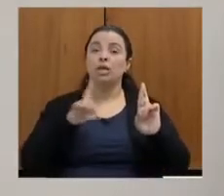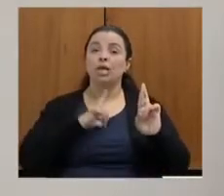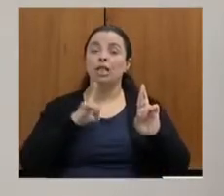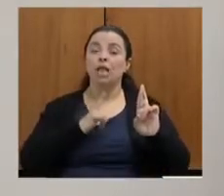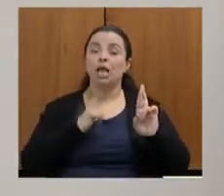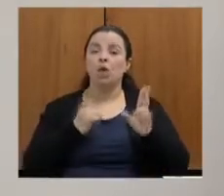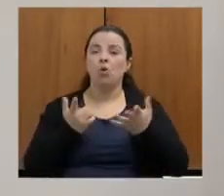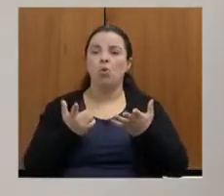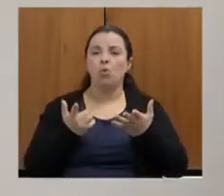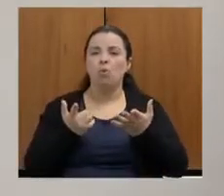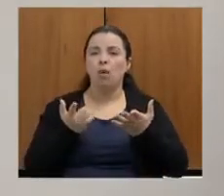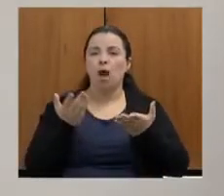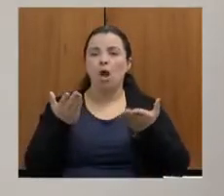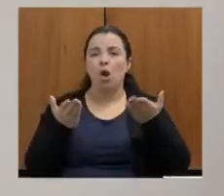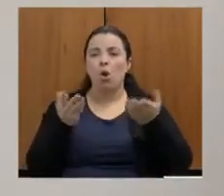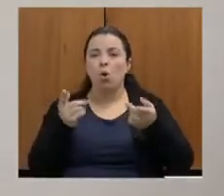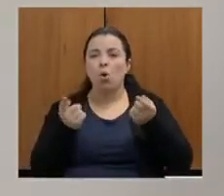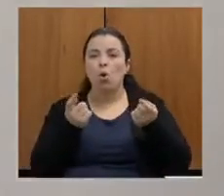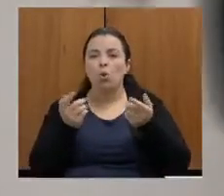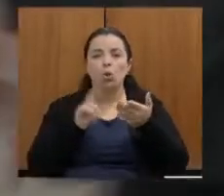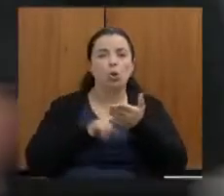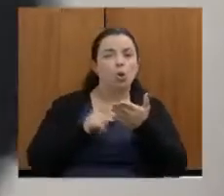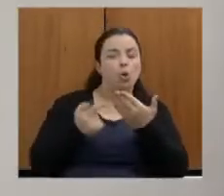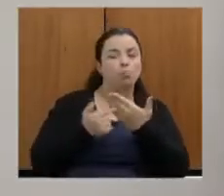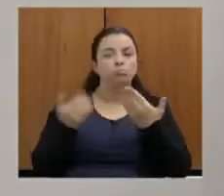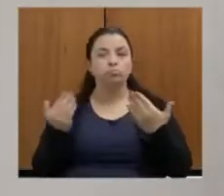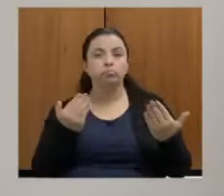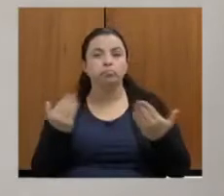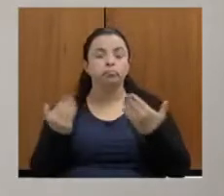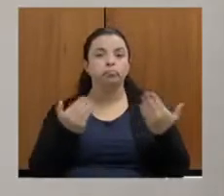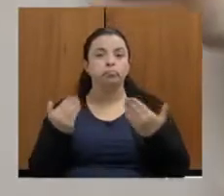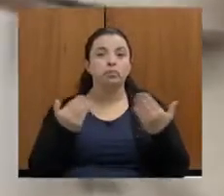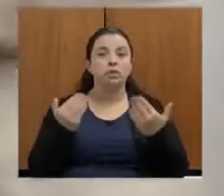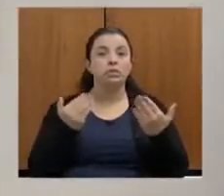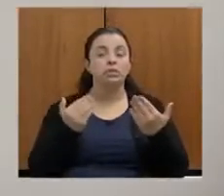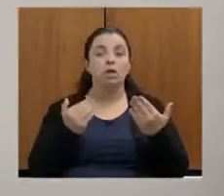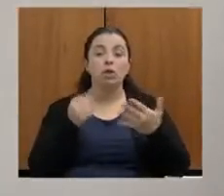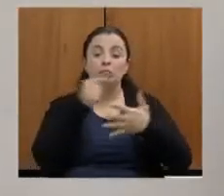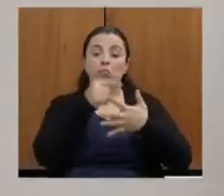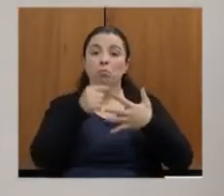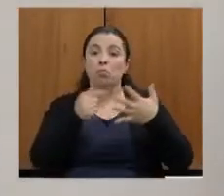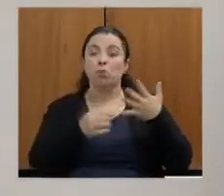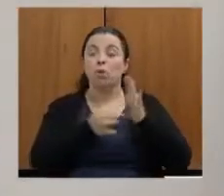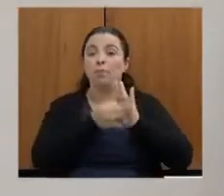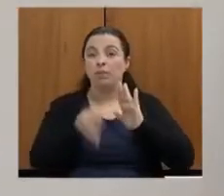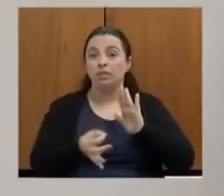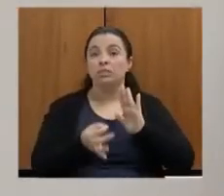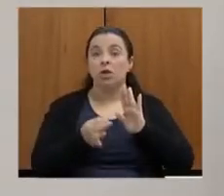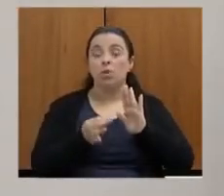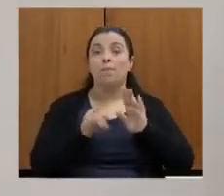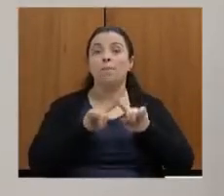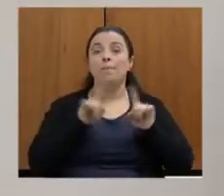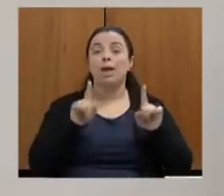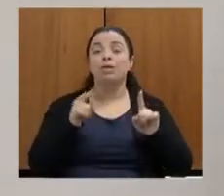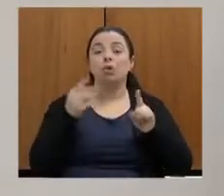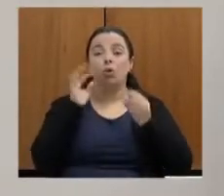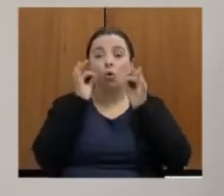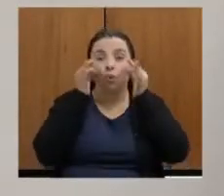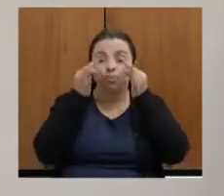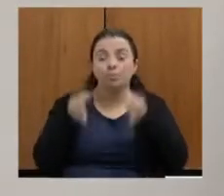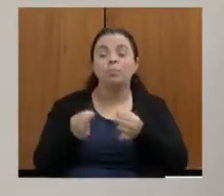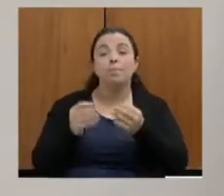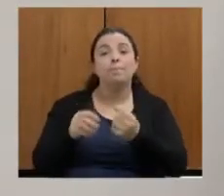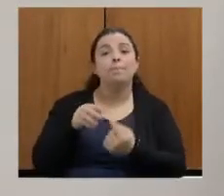balanços e os apontamentos necessários a partir da vida dos atingidos e das atingidas e das suas